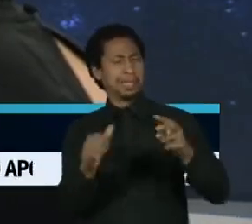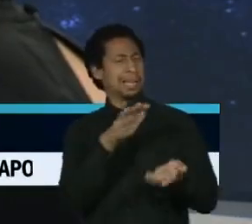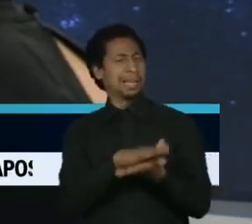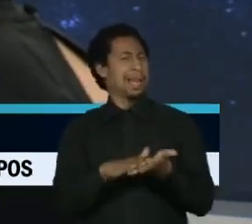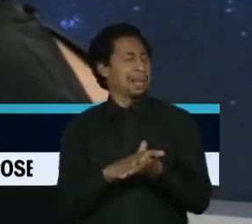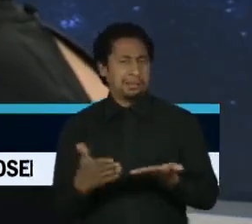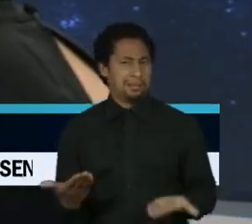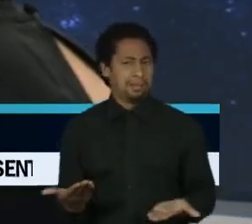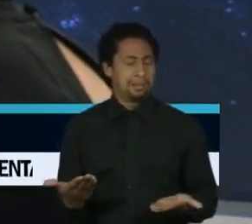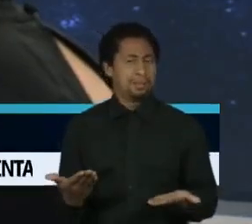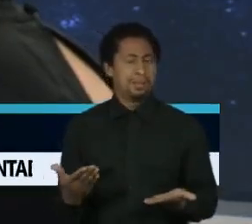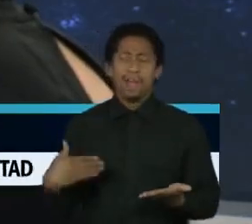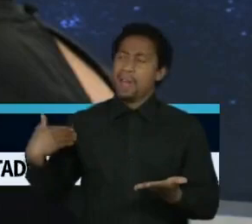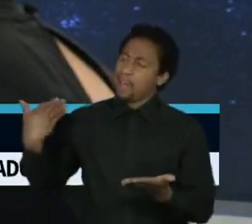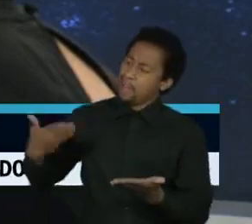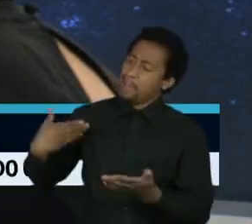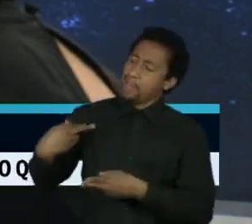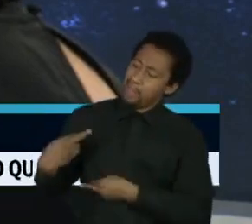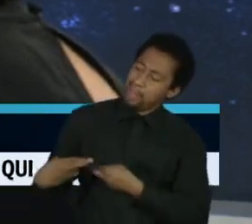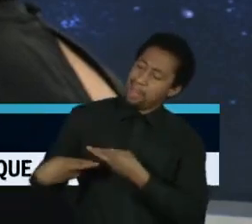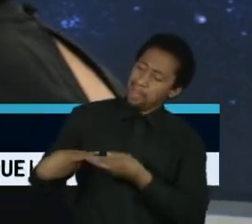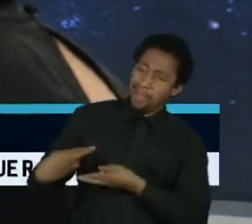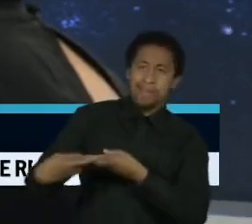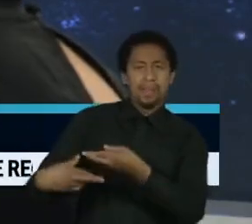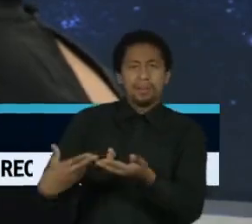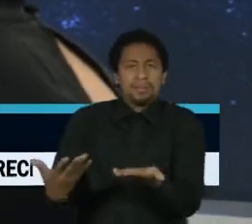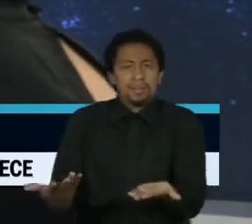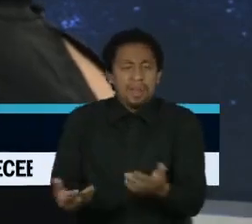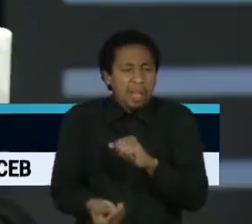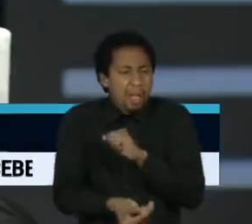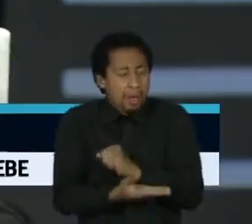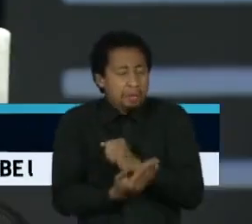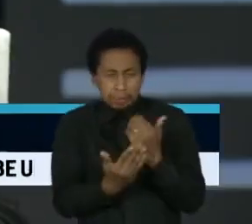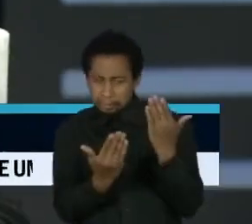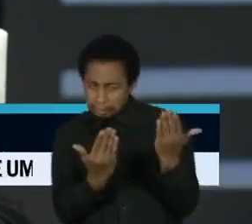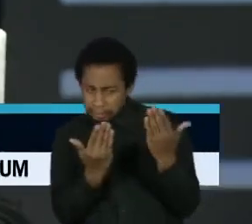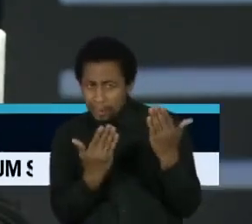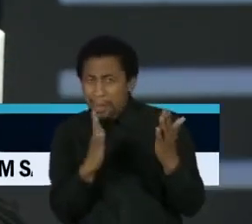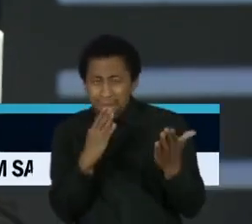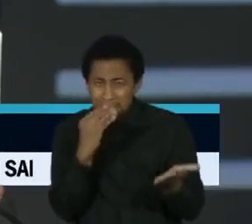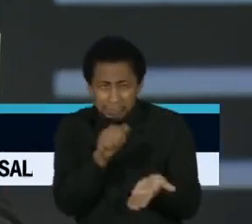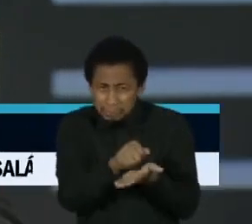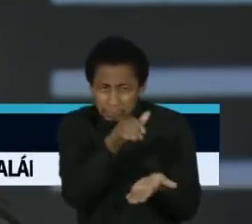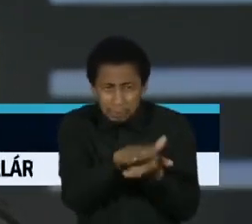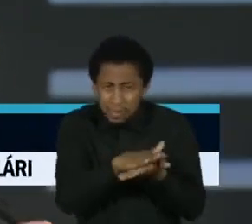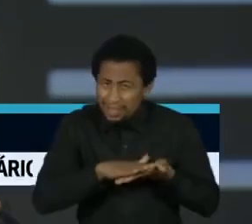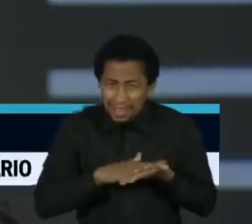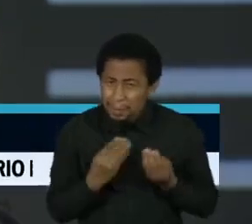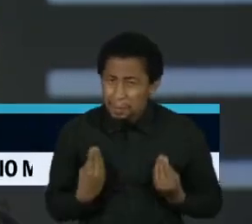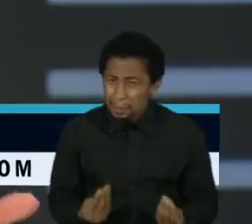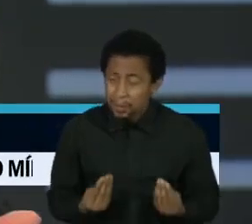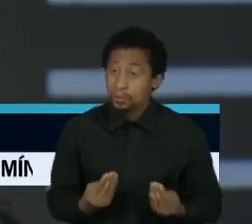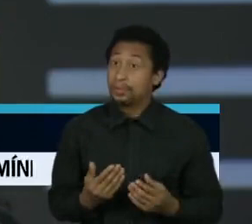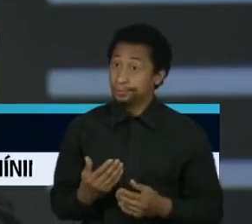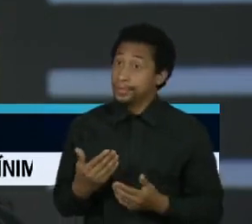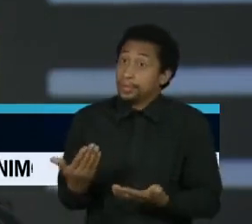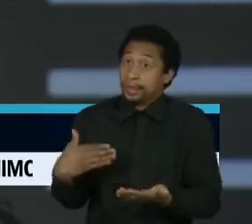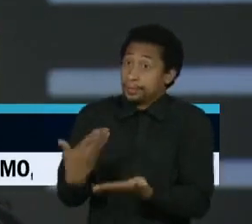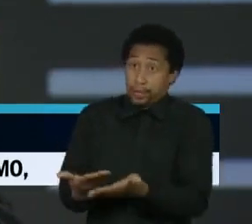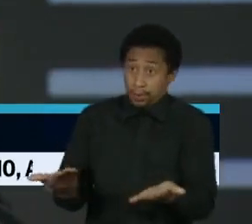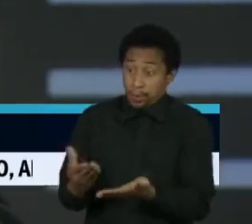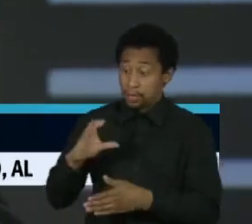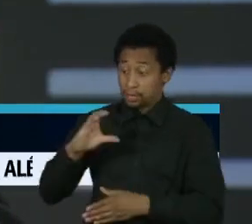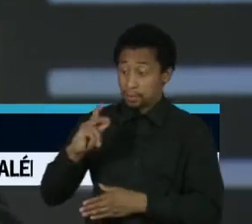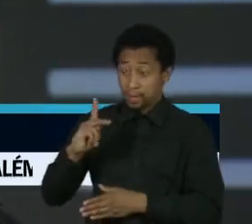punições concretas? Até quando a gente vai ficar assim só na especulação? Não foi instalada a CPI, que teria ali um poder maior do